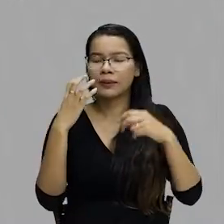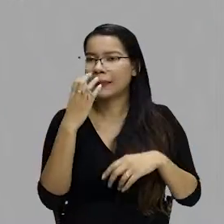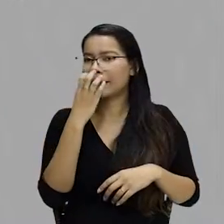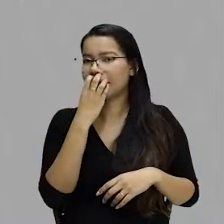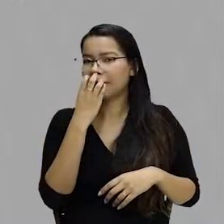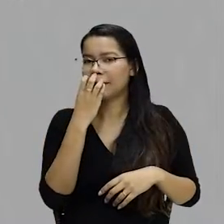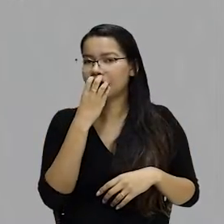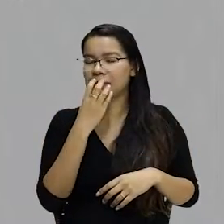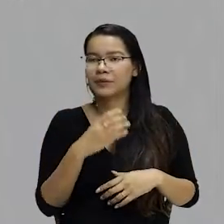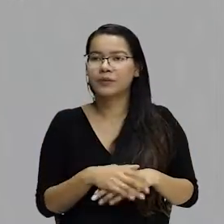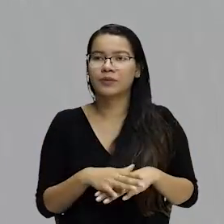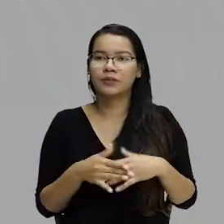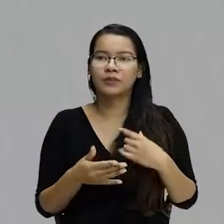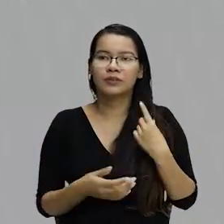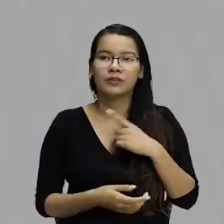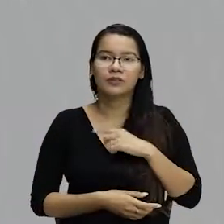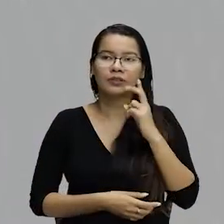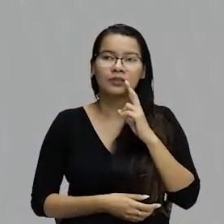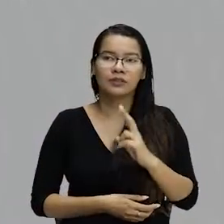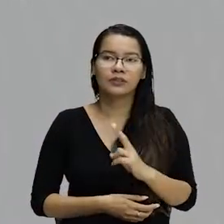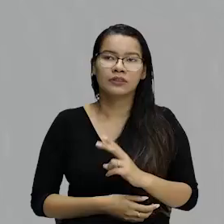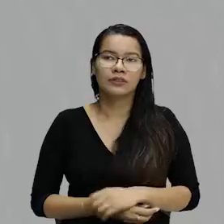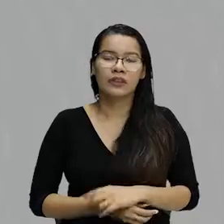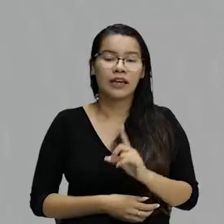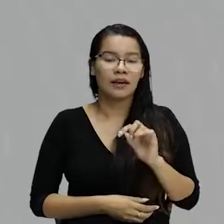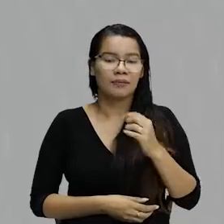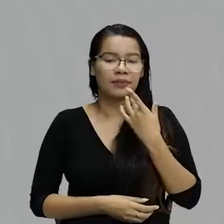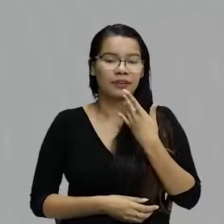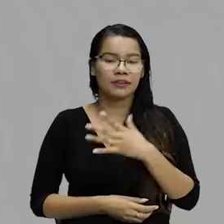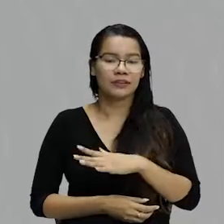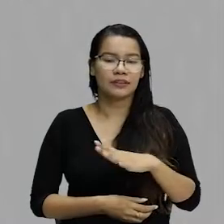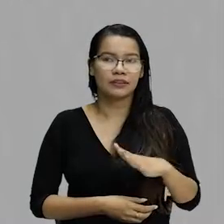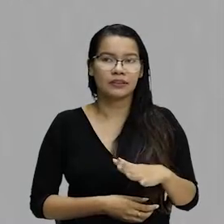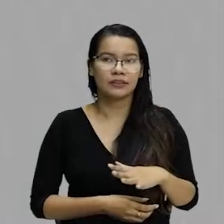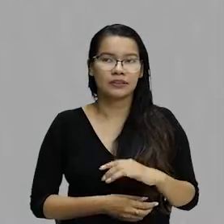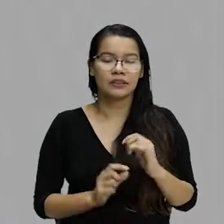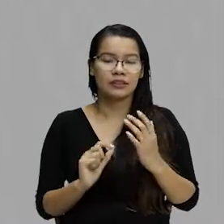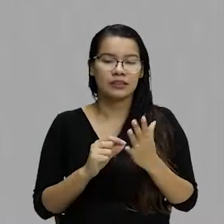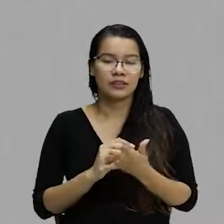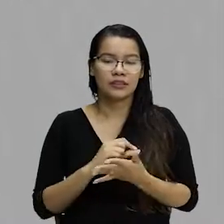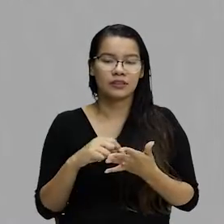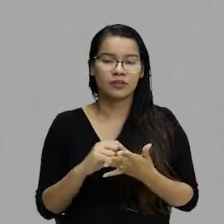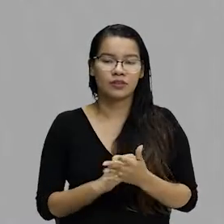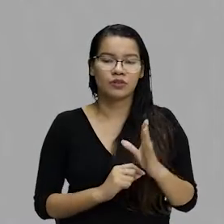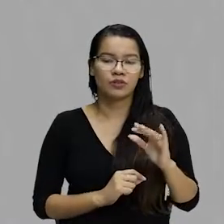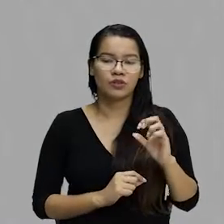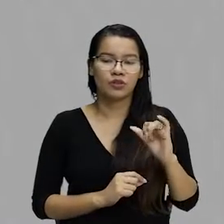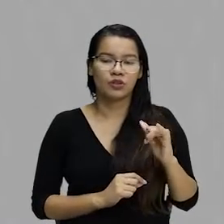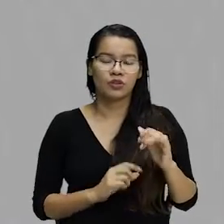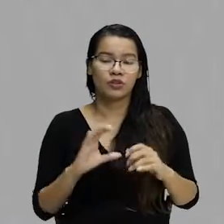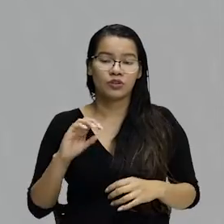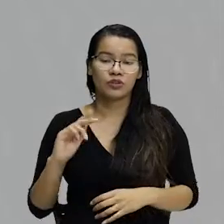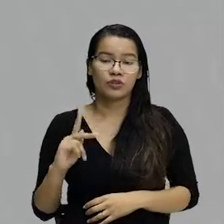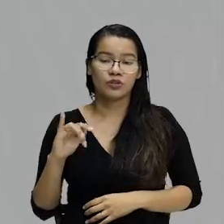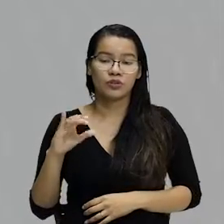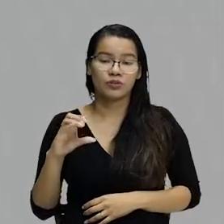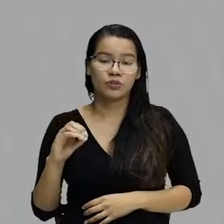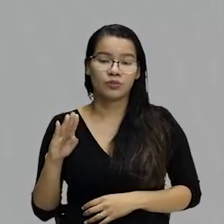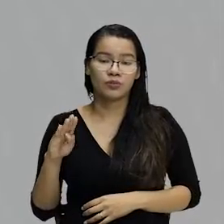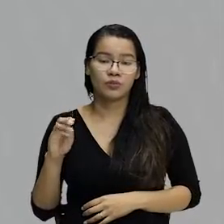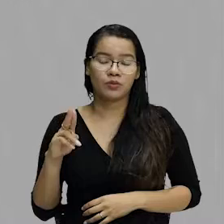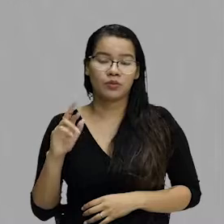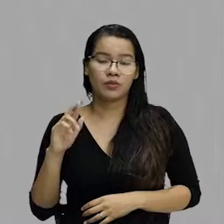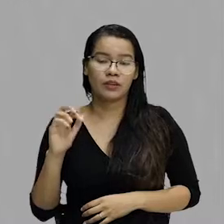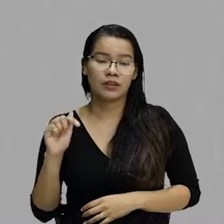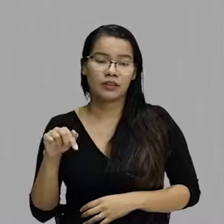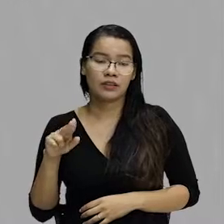infantil. Só que quando a gente olha o espetáculo infantil, é um espetáculo para criança. Foi escrito pelo Chico Buarque nos anos 70, no auge da ditadura militar,